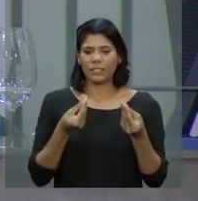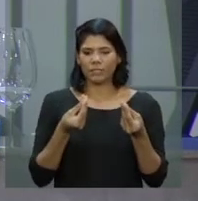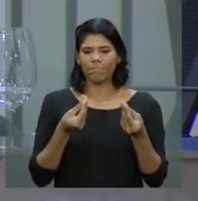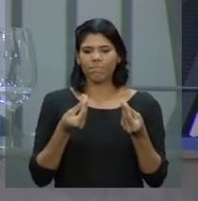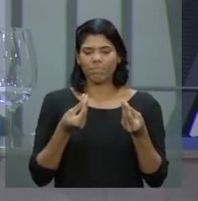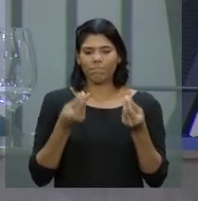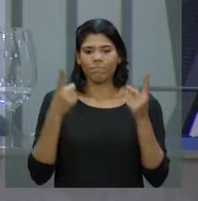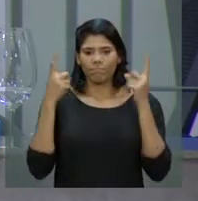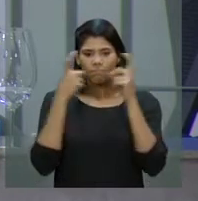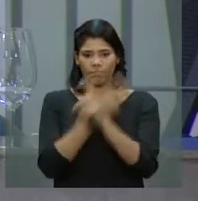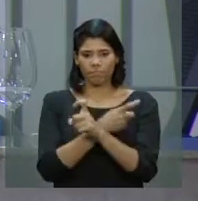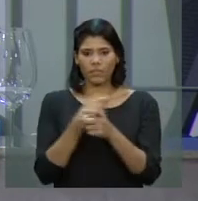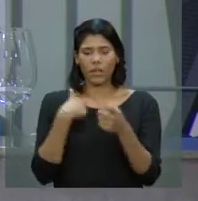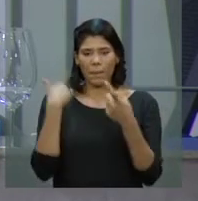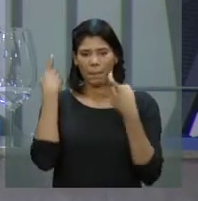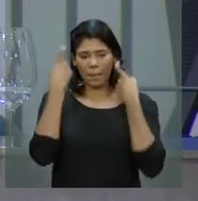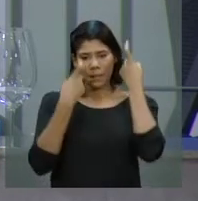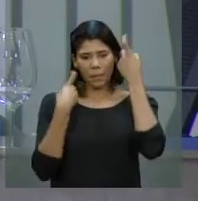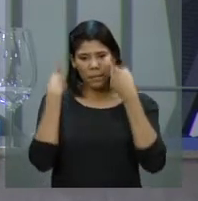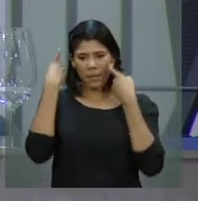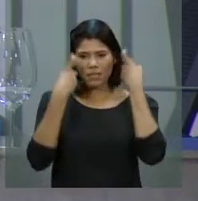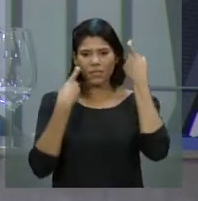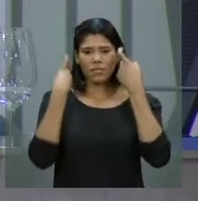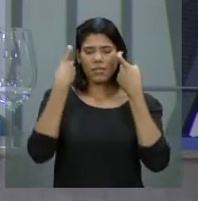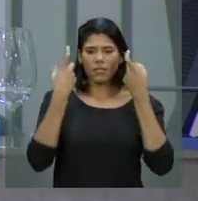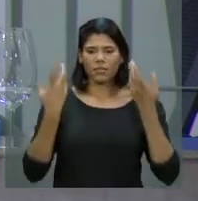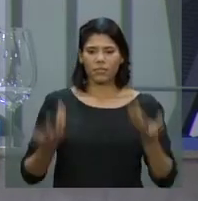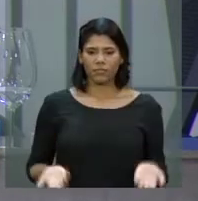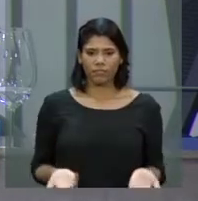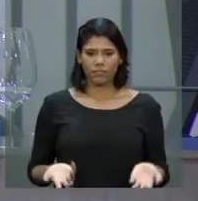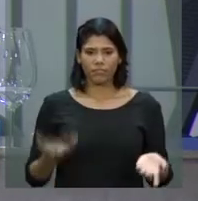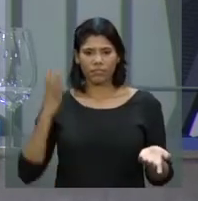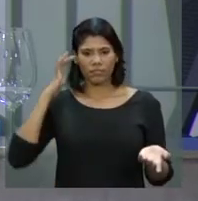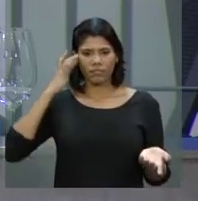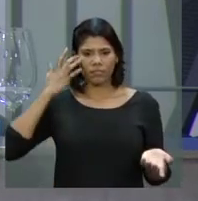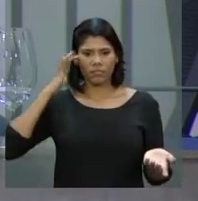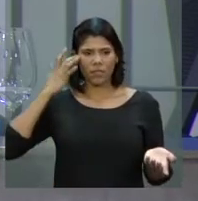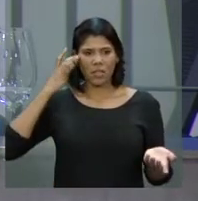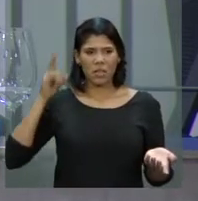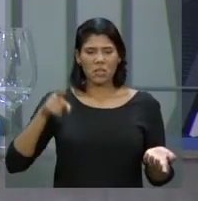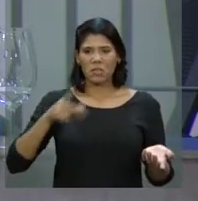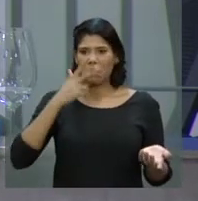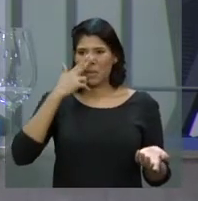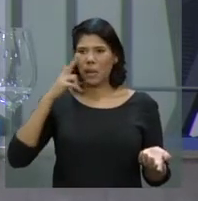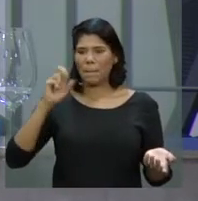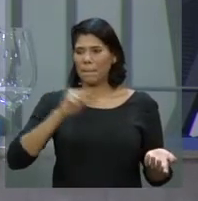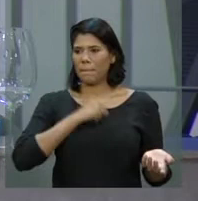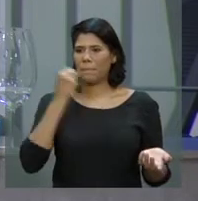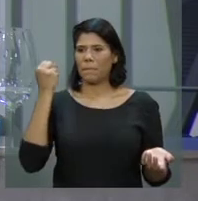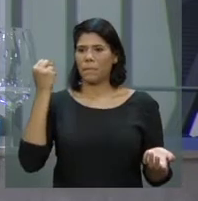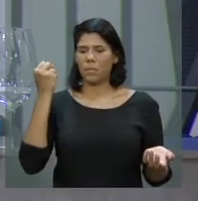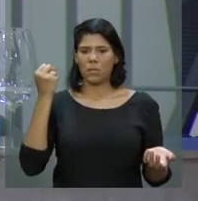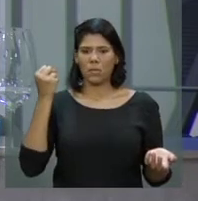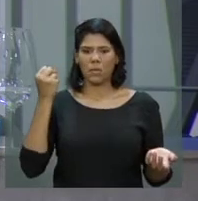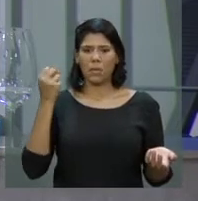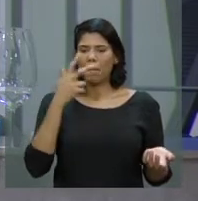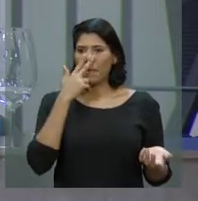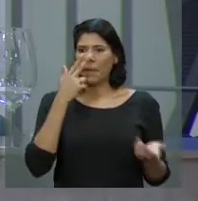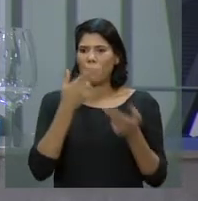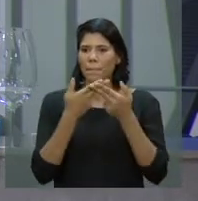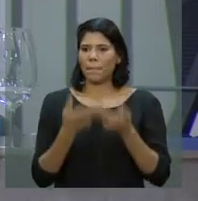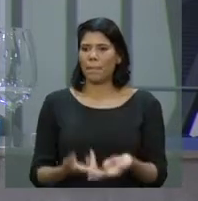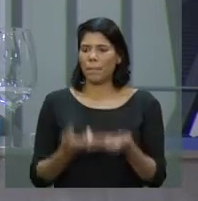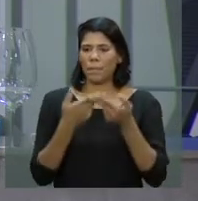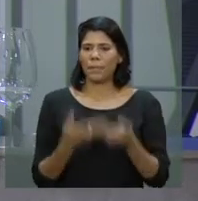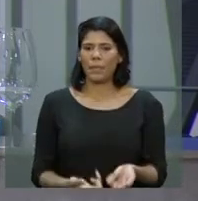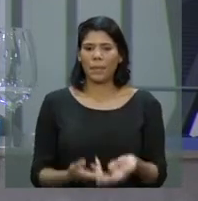assim, a gente vê com essa muita preocupação, deputado, né? Eu acho que a intolerância política que existe hoje, as nossas